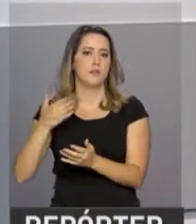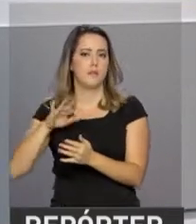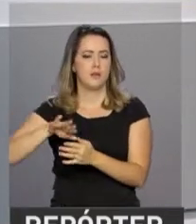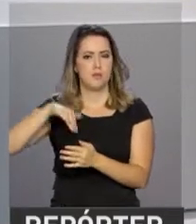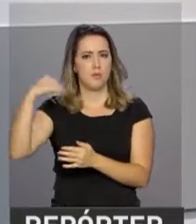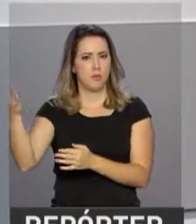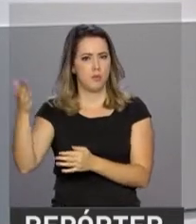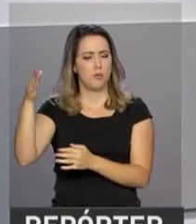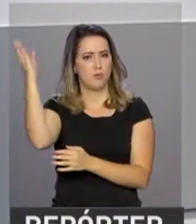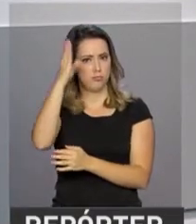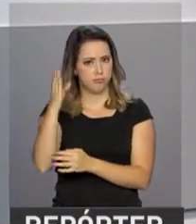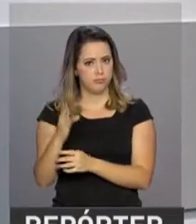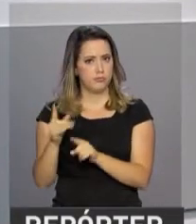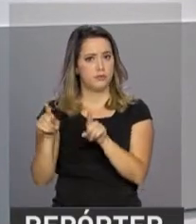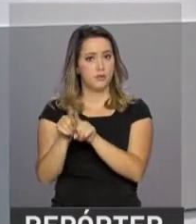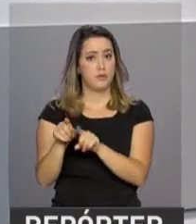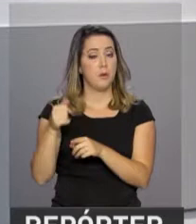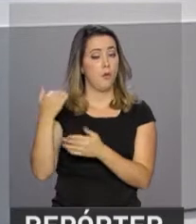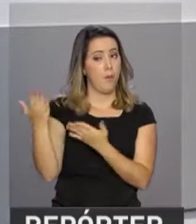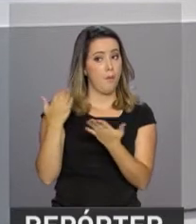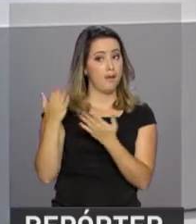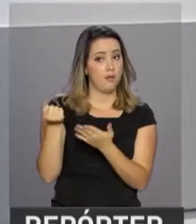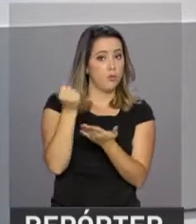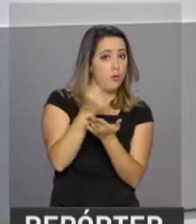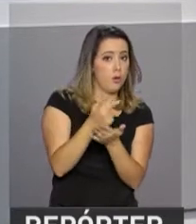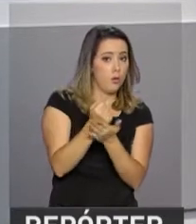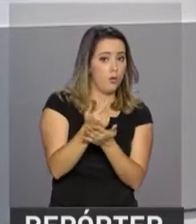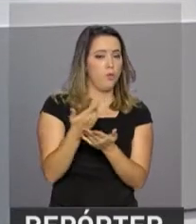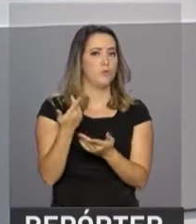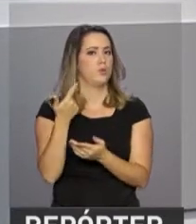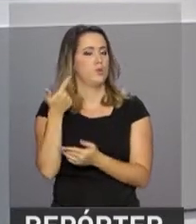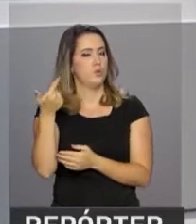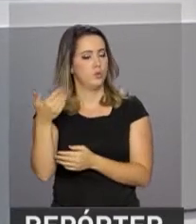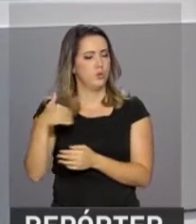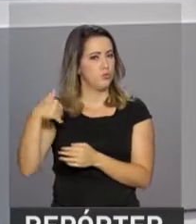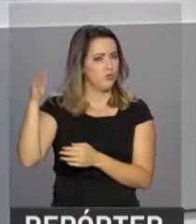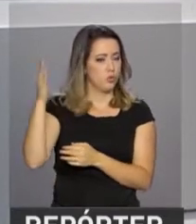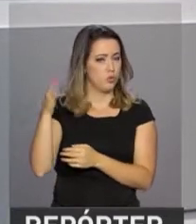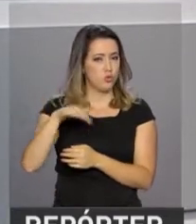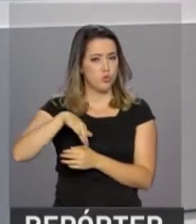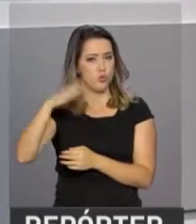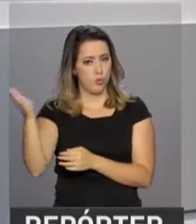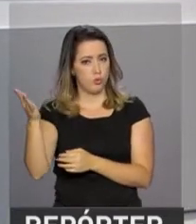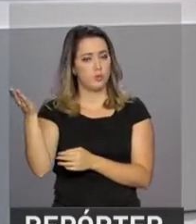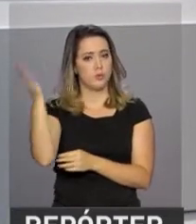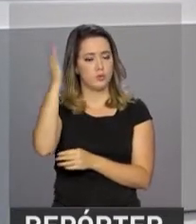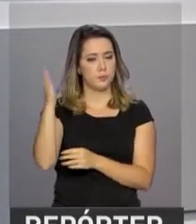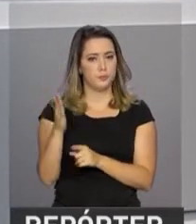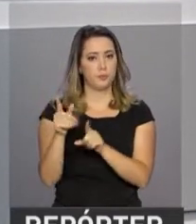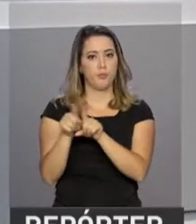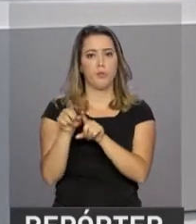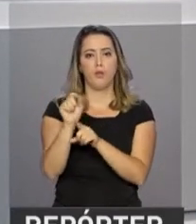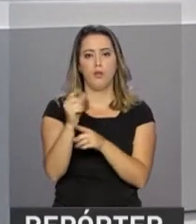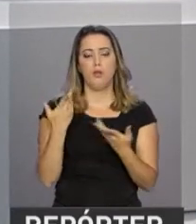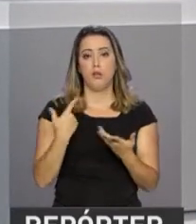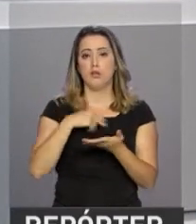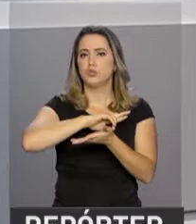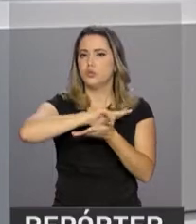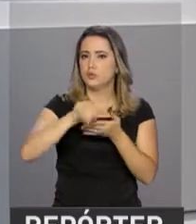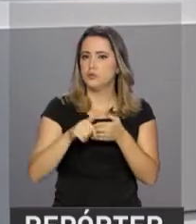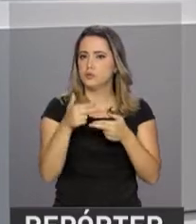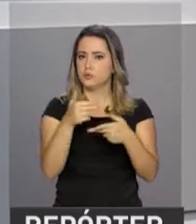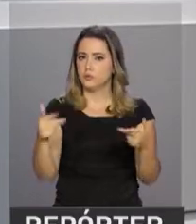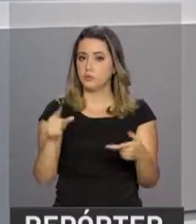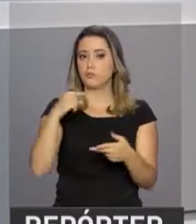comprou de outros países as exportações dos produtos básicos como milho soja carnes e minério de ferro